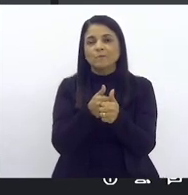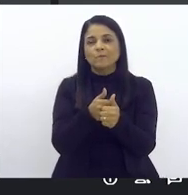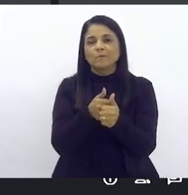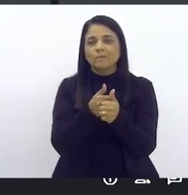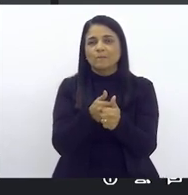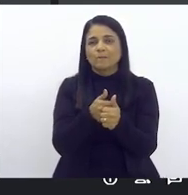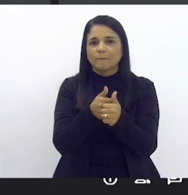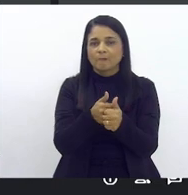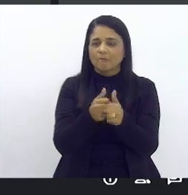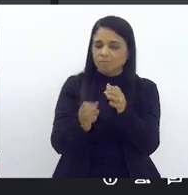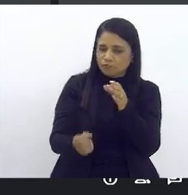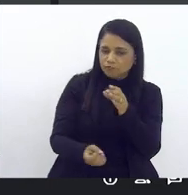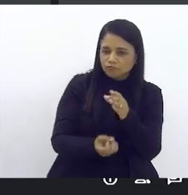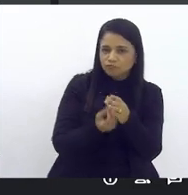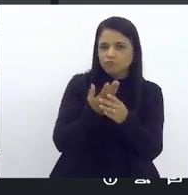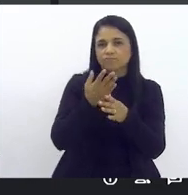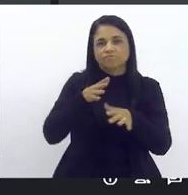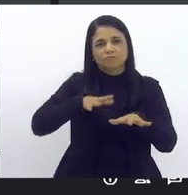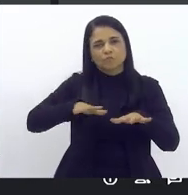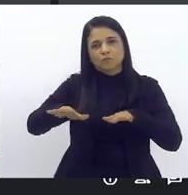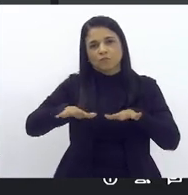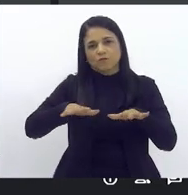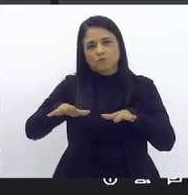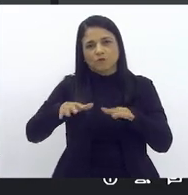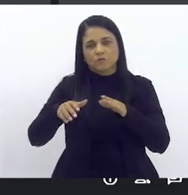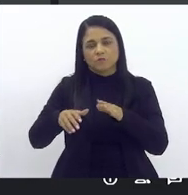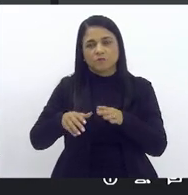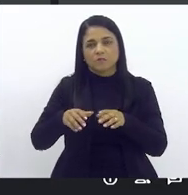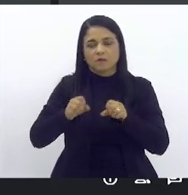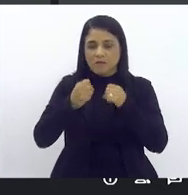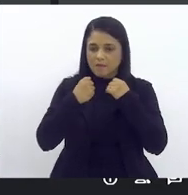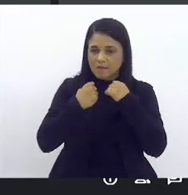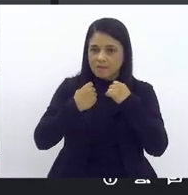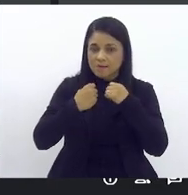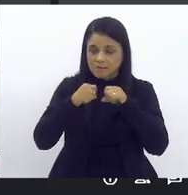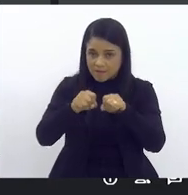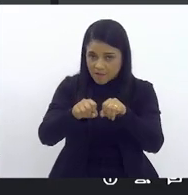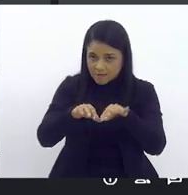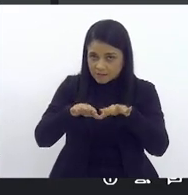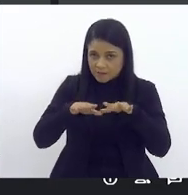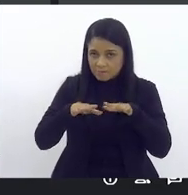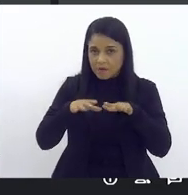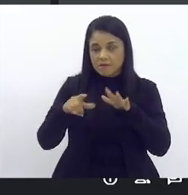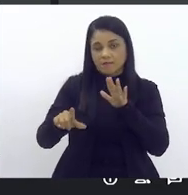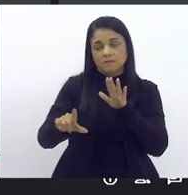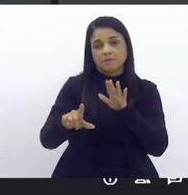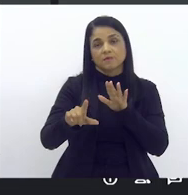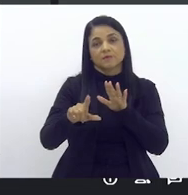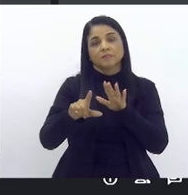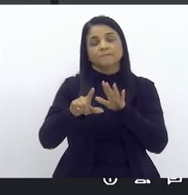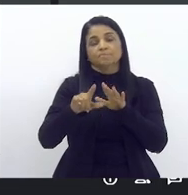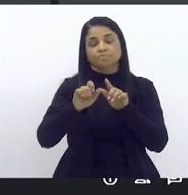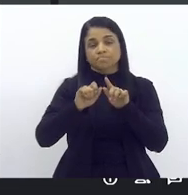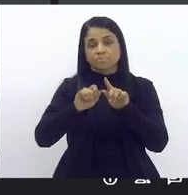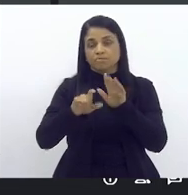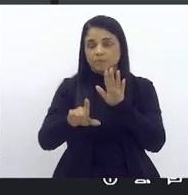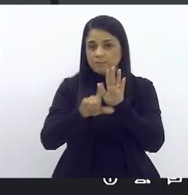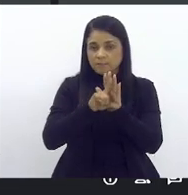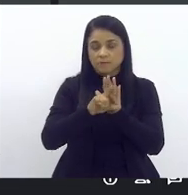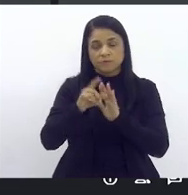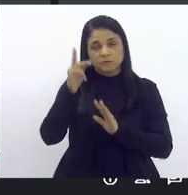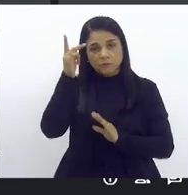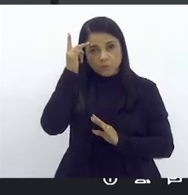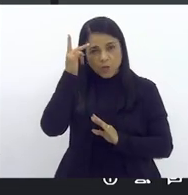o surgimento desse movimento aqui na Assembleia Legislativa de São Paulo, com as primeiras audiências públicas em